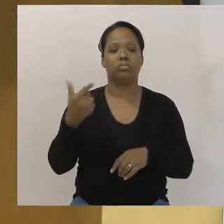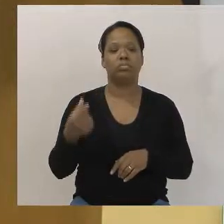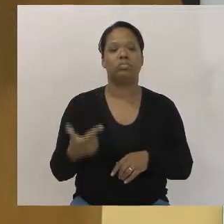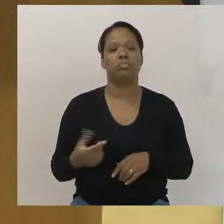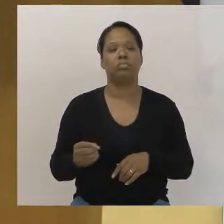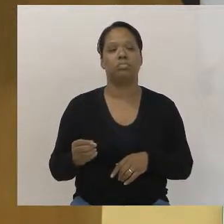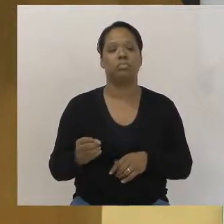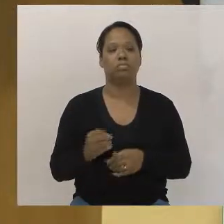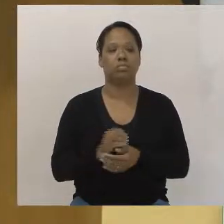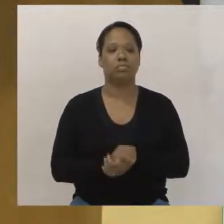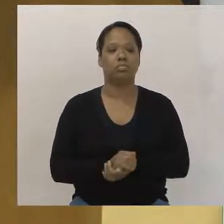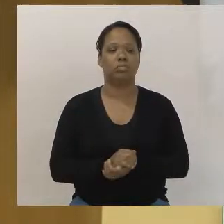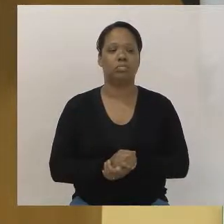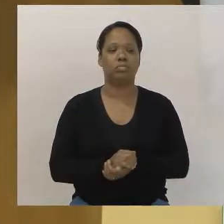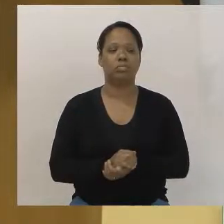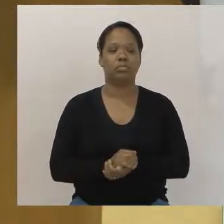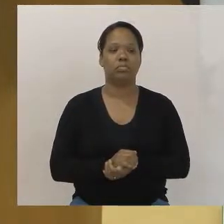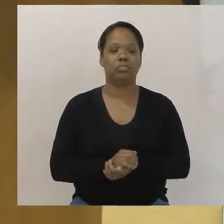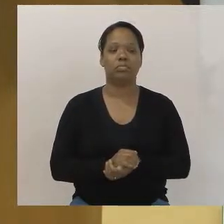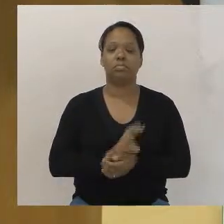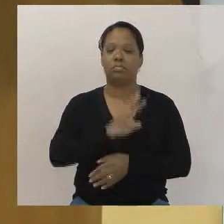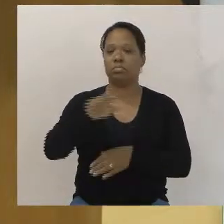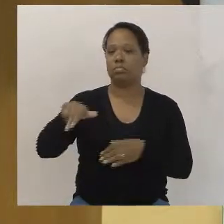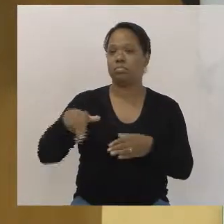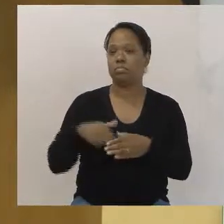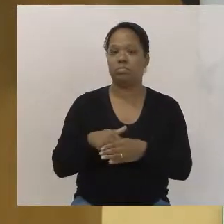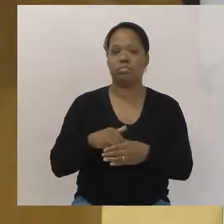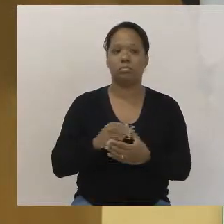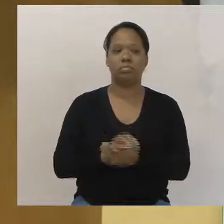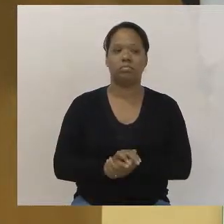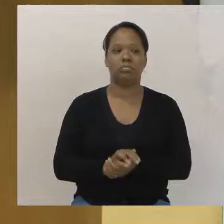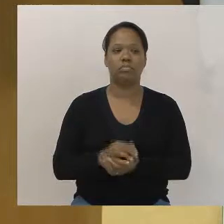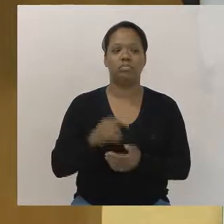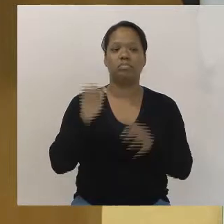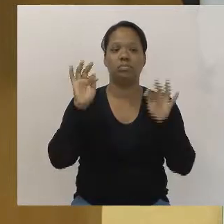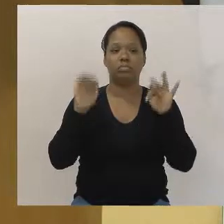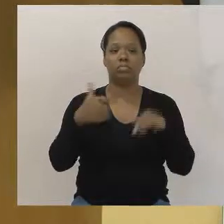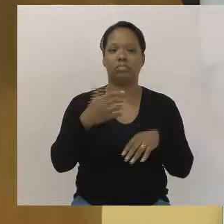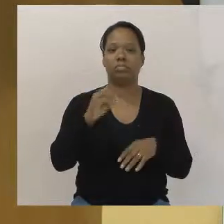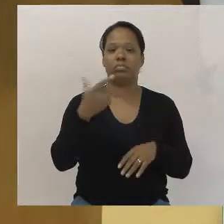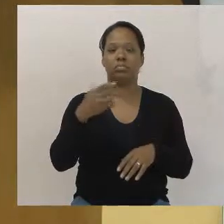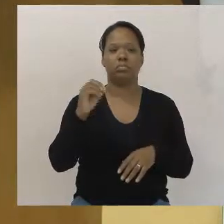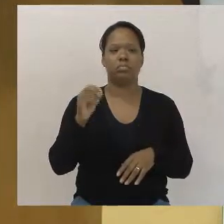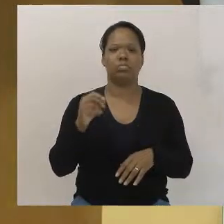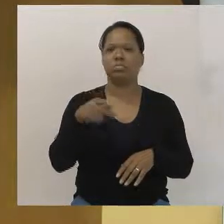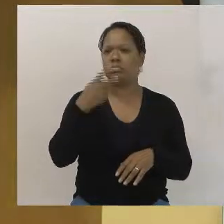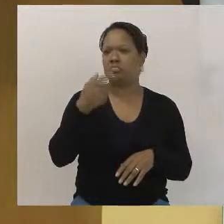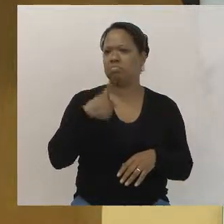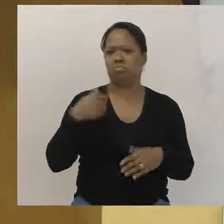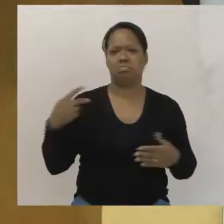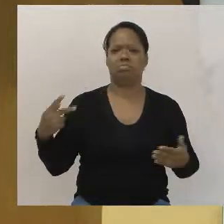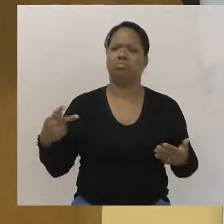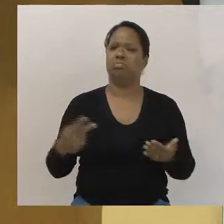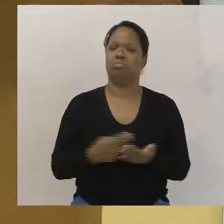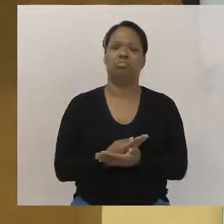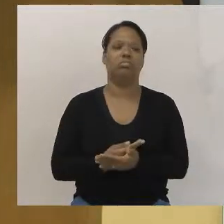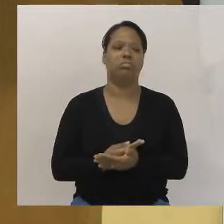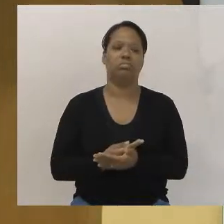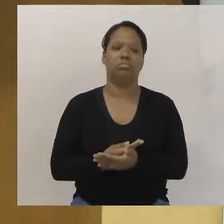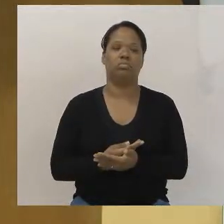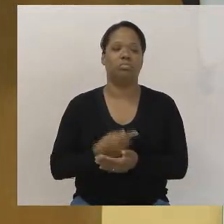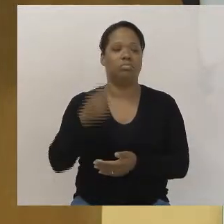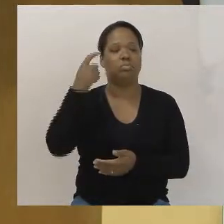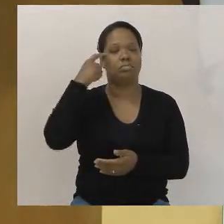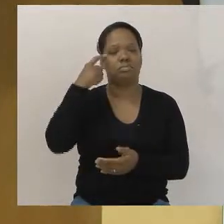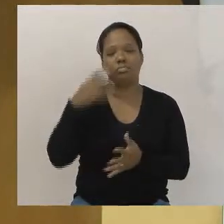peça orçamentária que eu suba aqui ao final de 2020 dizendo que eu me equivoquei na minha análise